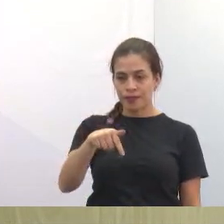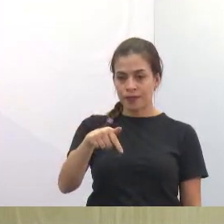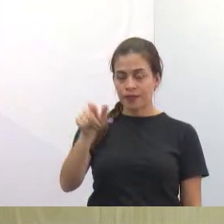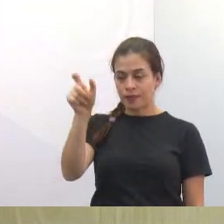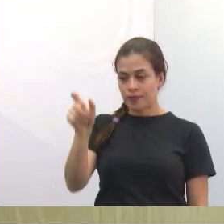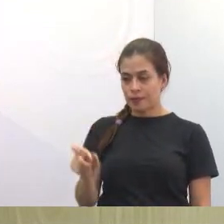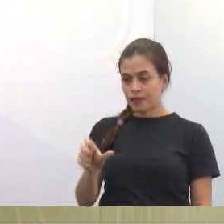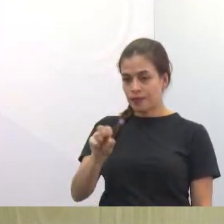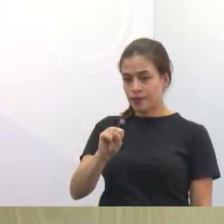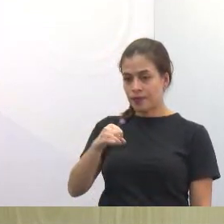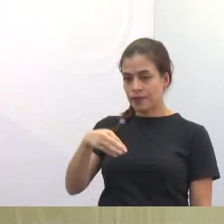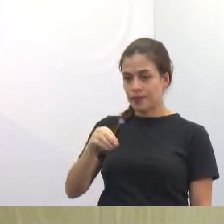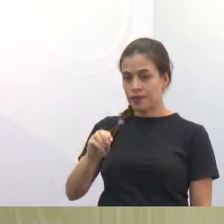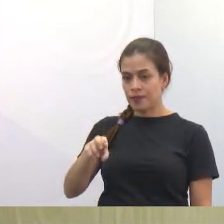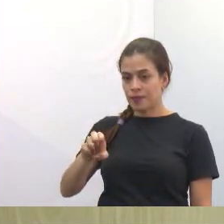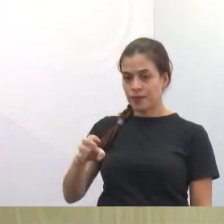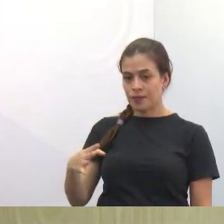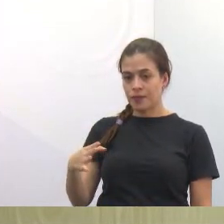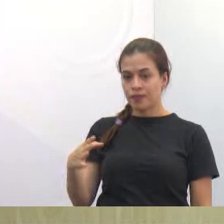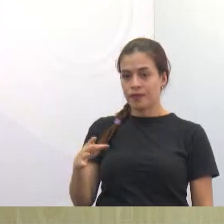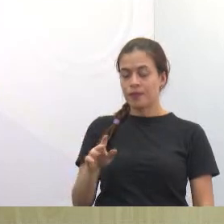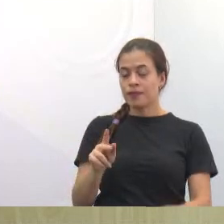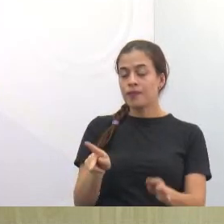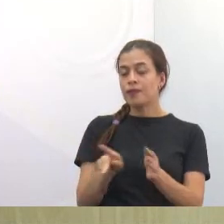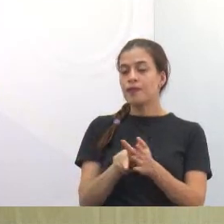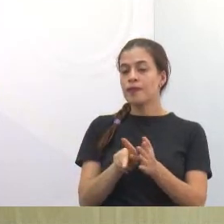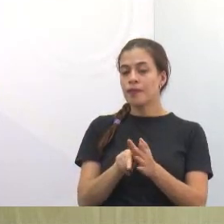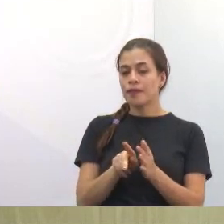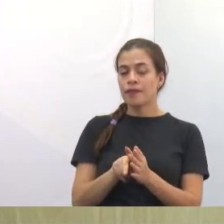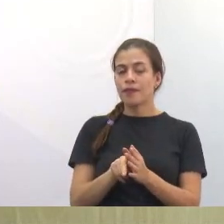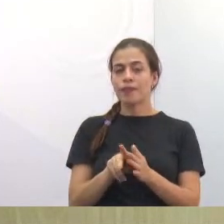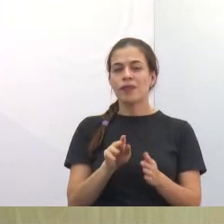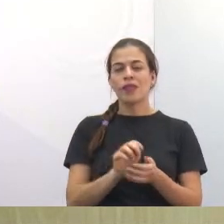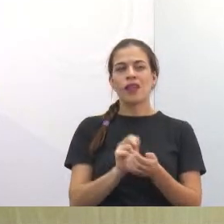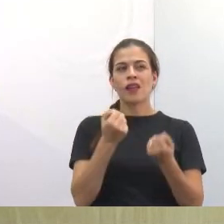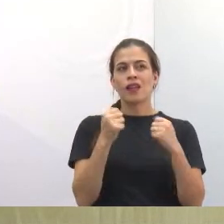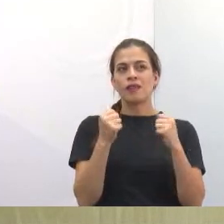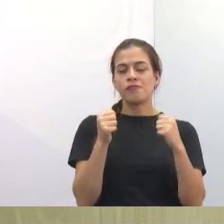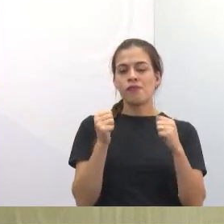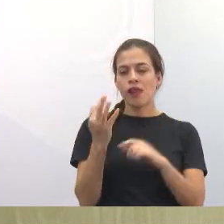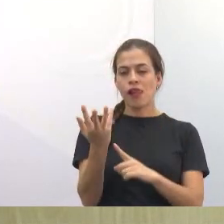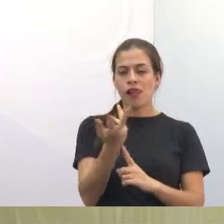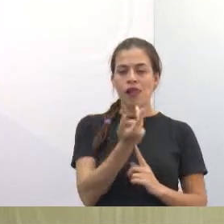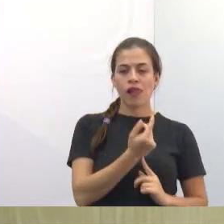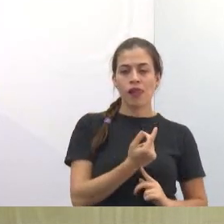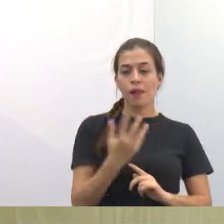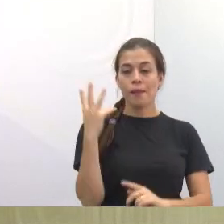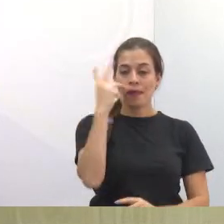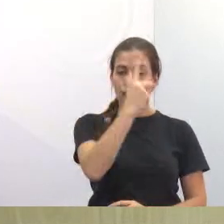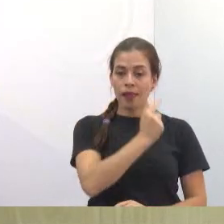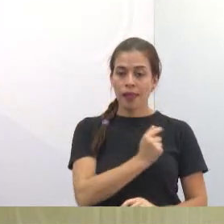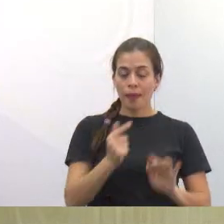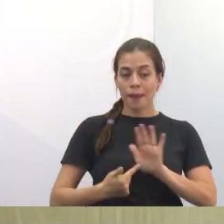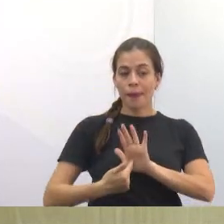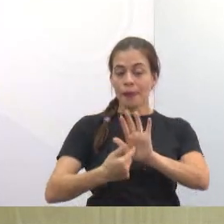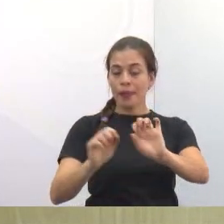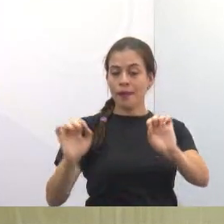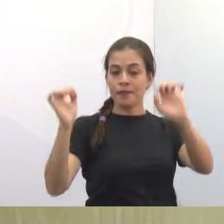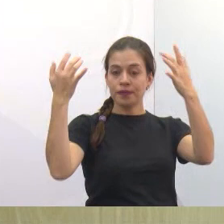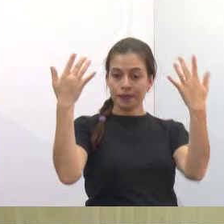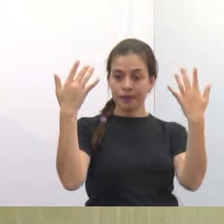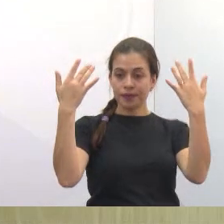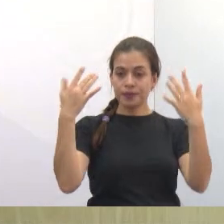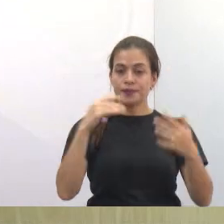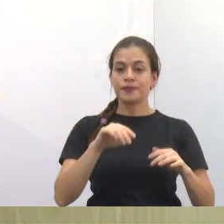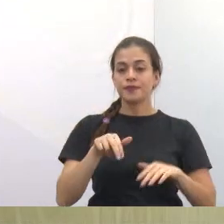Capucci, proprietária da Academia Espaço de Arte Simone Capucci, pela bela apresentação de sua equipe no Festival de Dança do